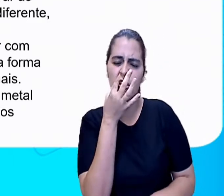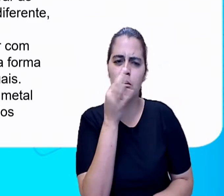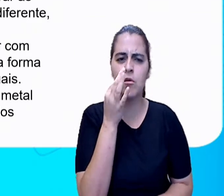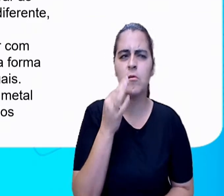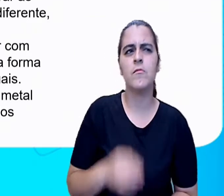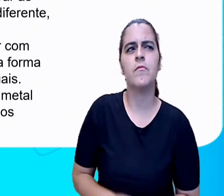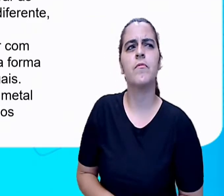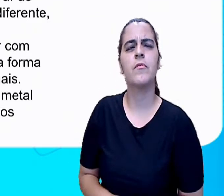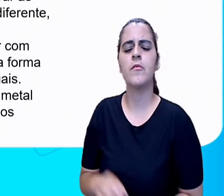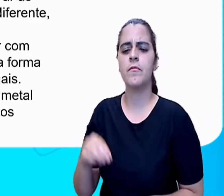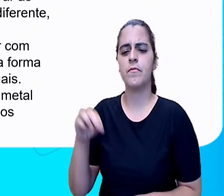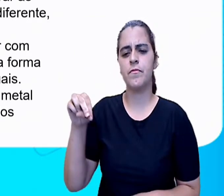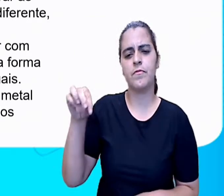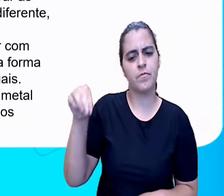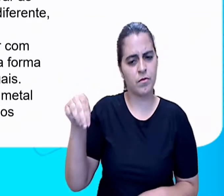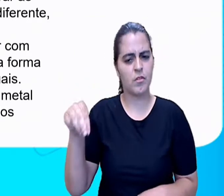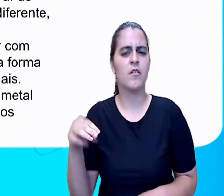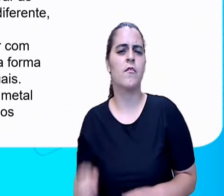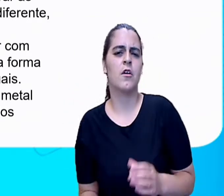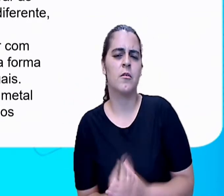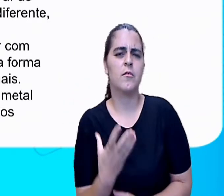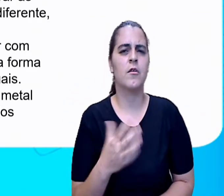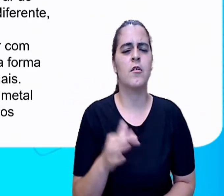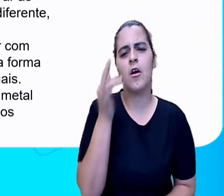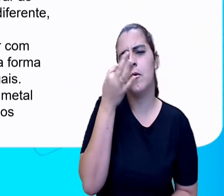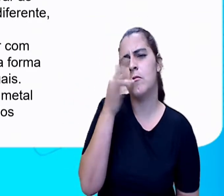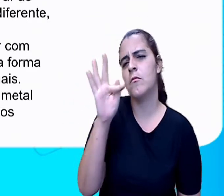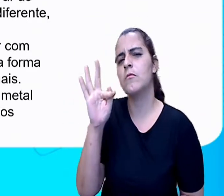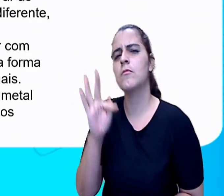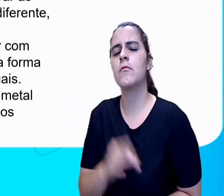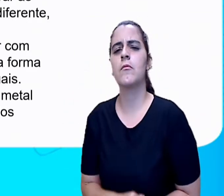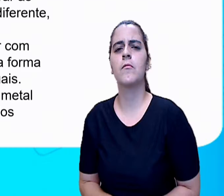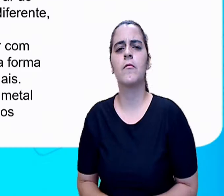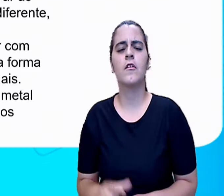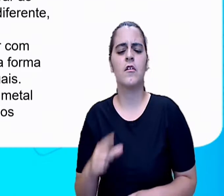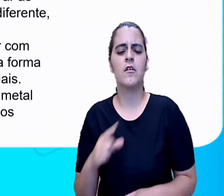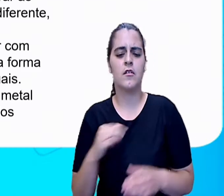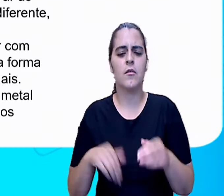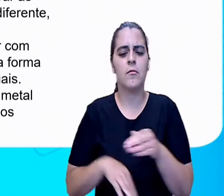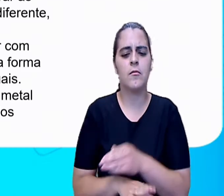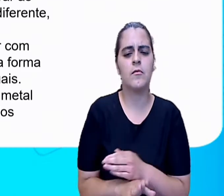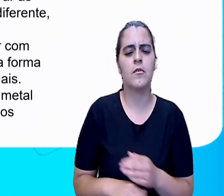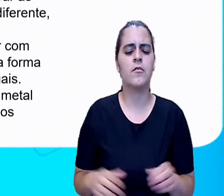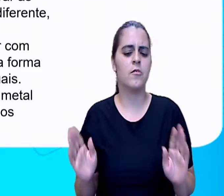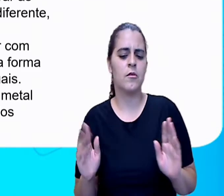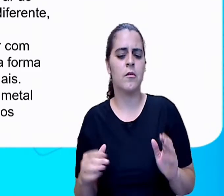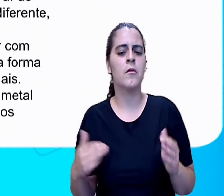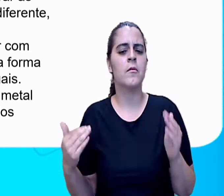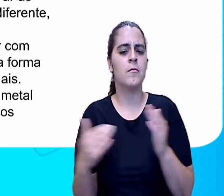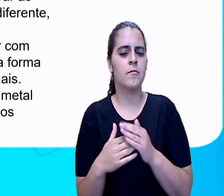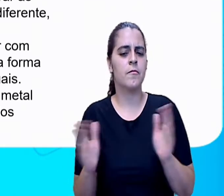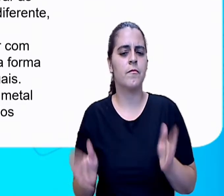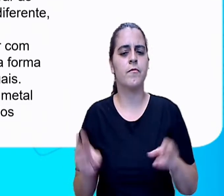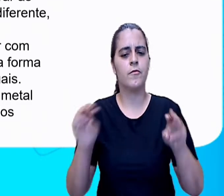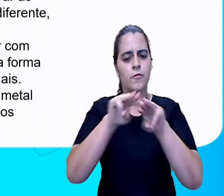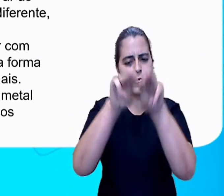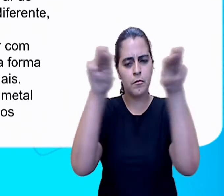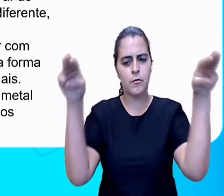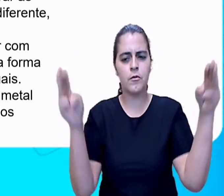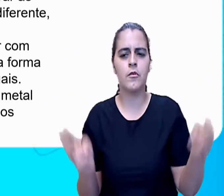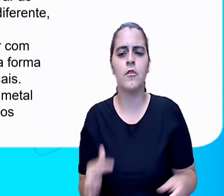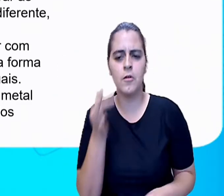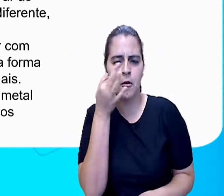ouro. Esse metro foi inventado pelos franceses e está guardado até hoje no Museu da